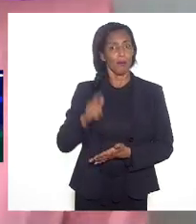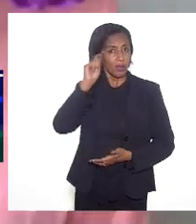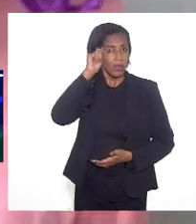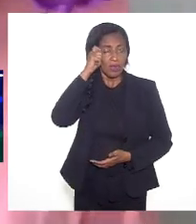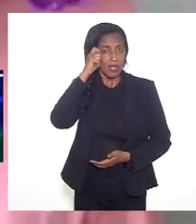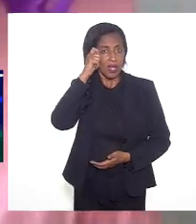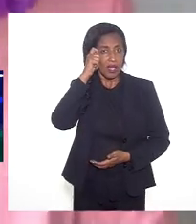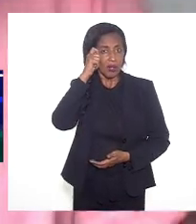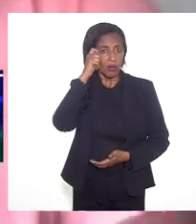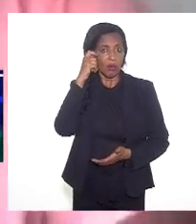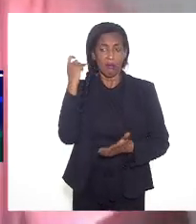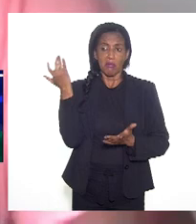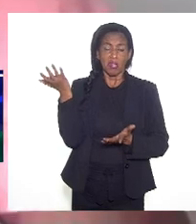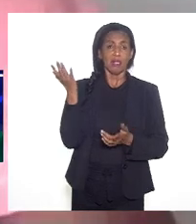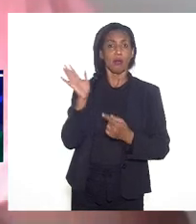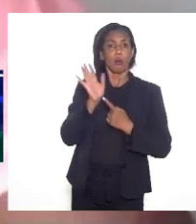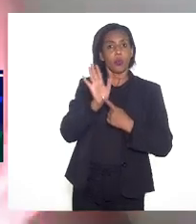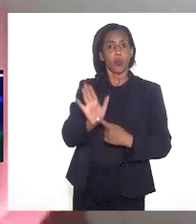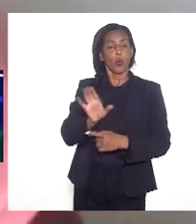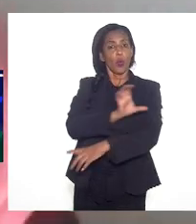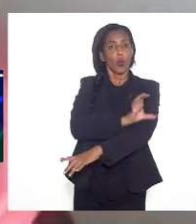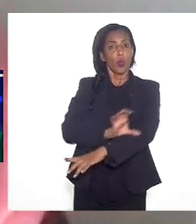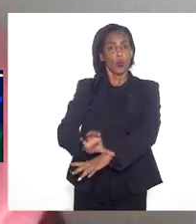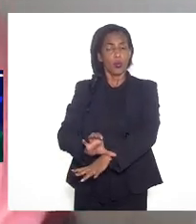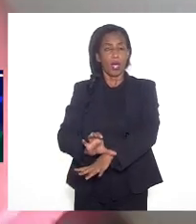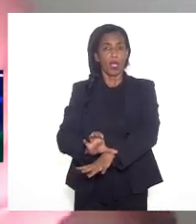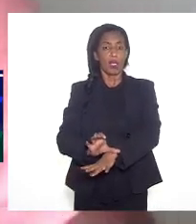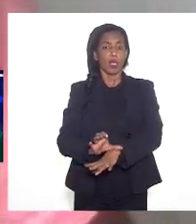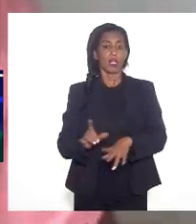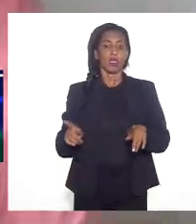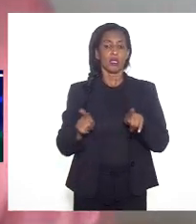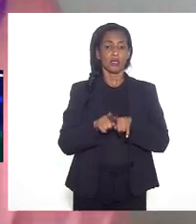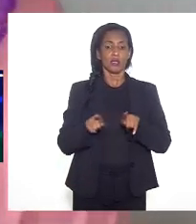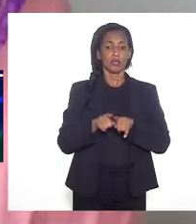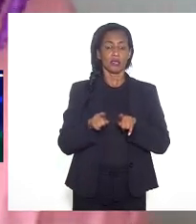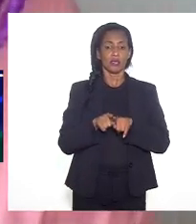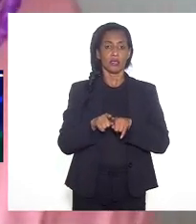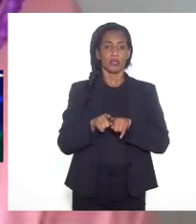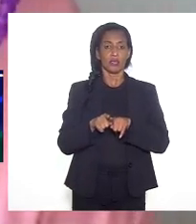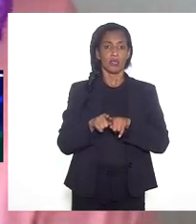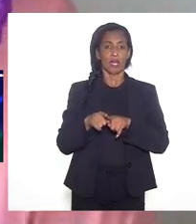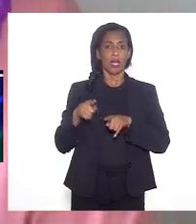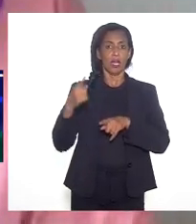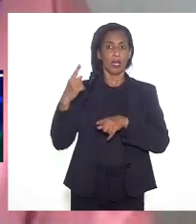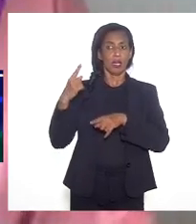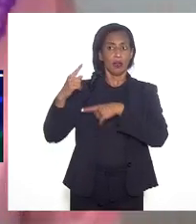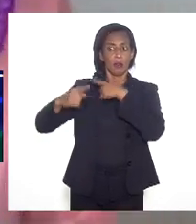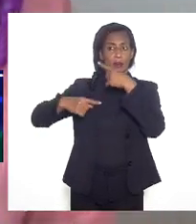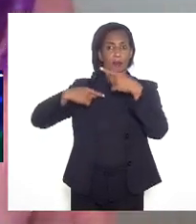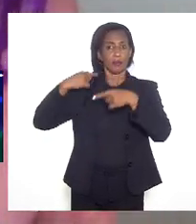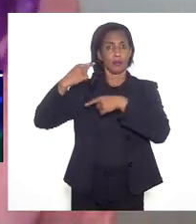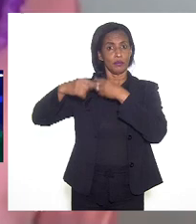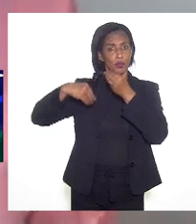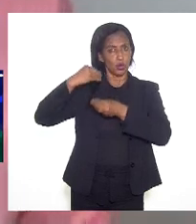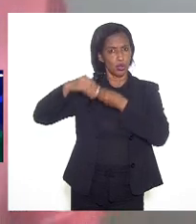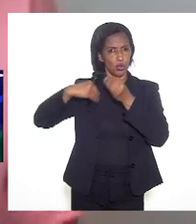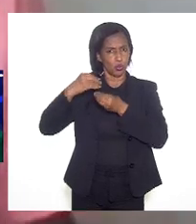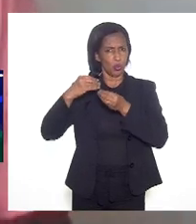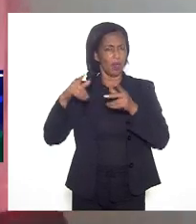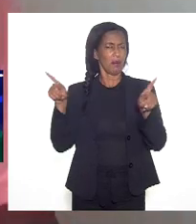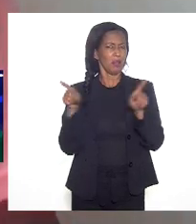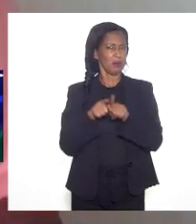também identificada culturalmente e territorialmente na ancestralidade negra, mas eu reivindico muito a